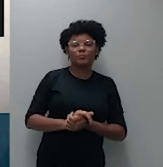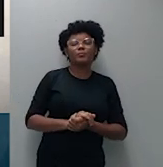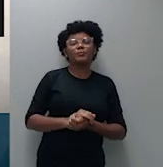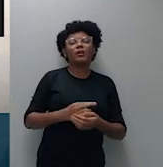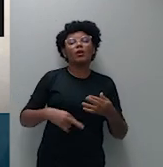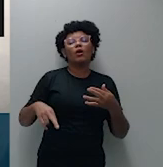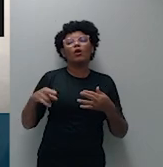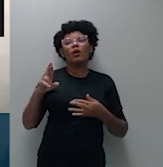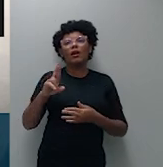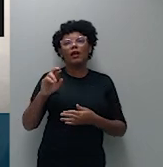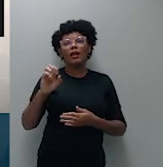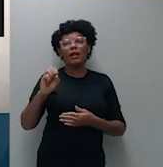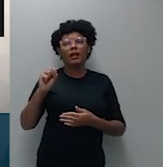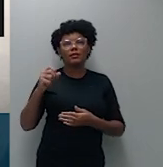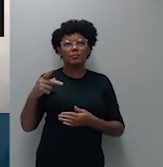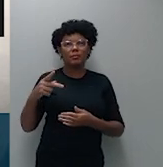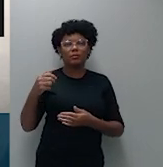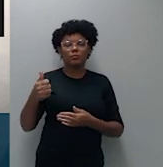número